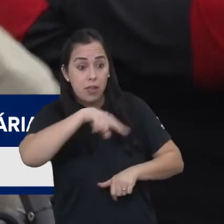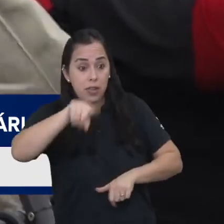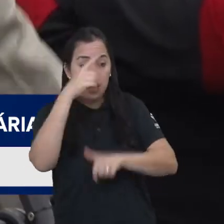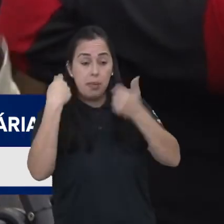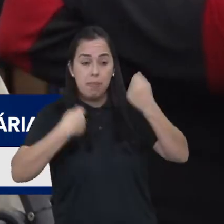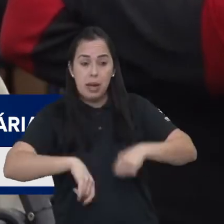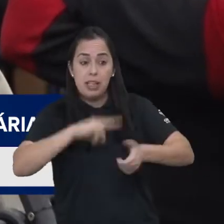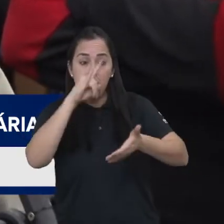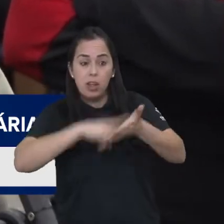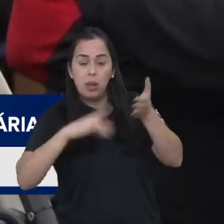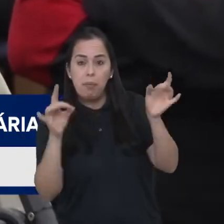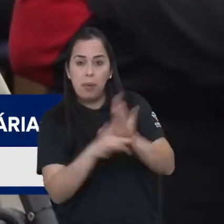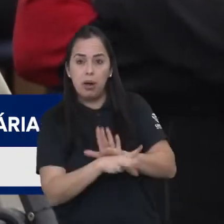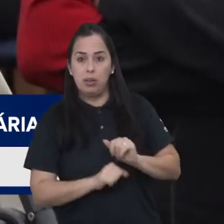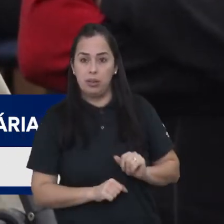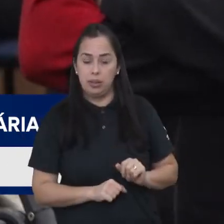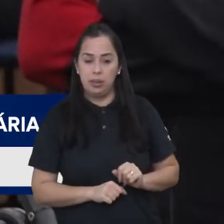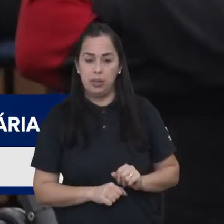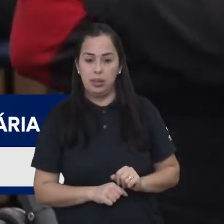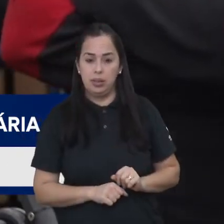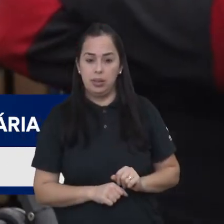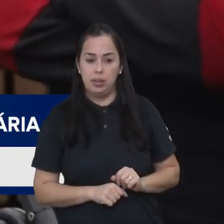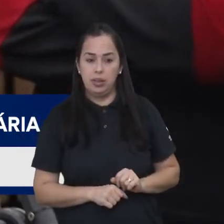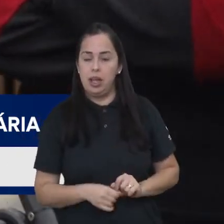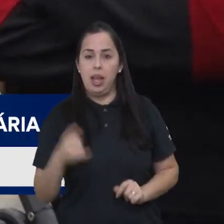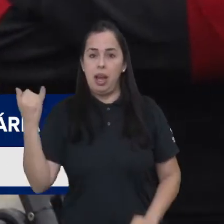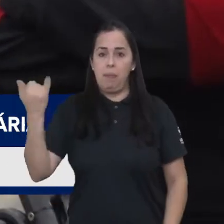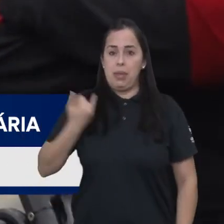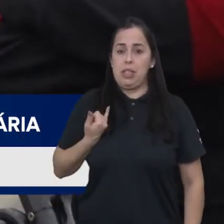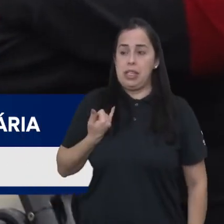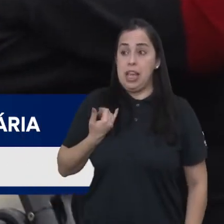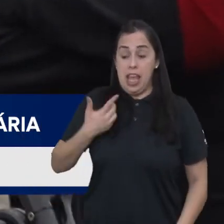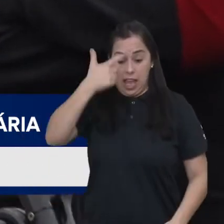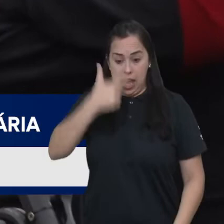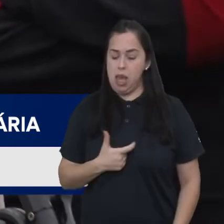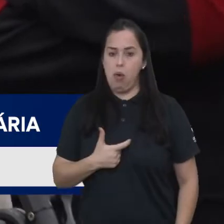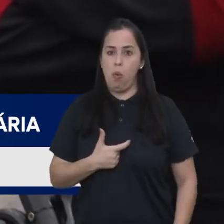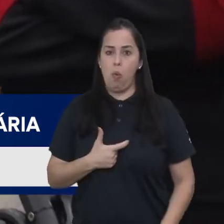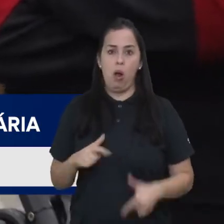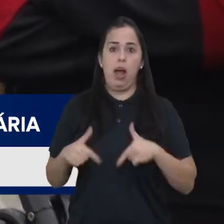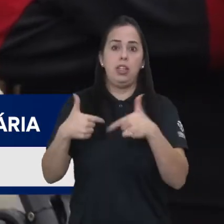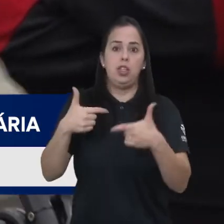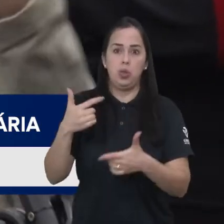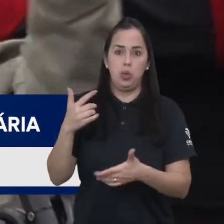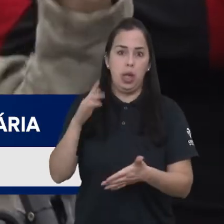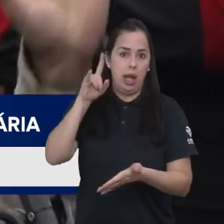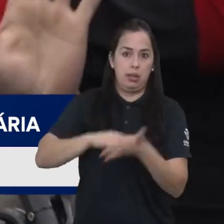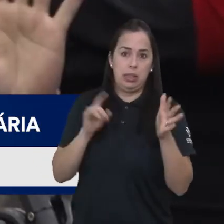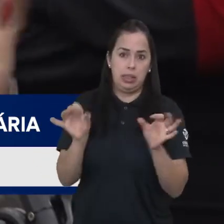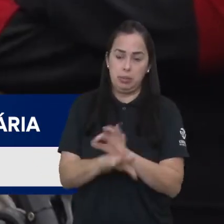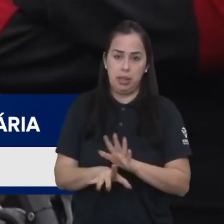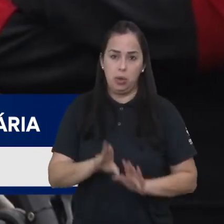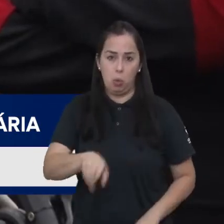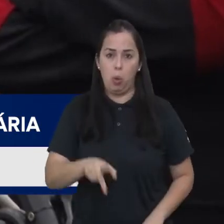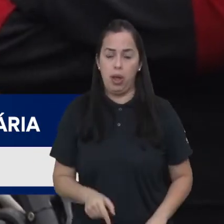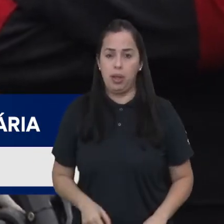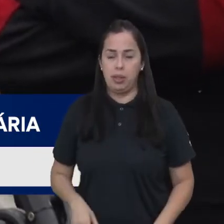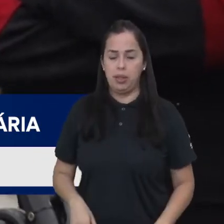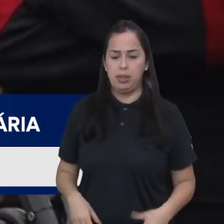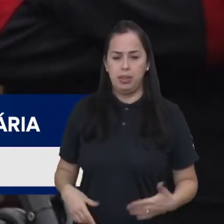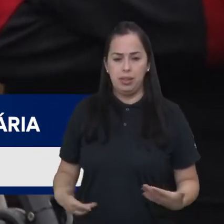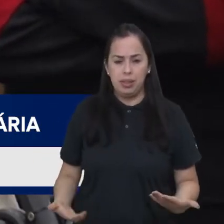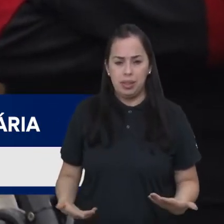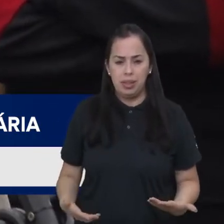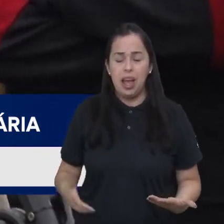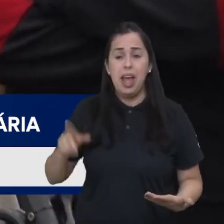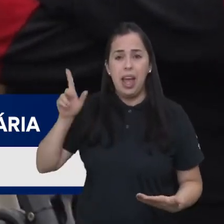para regularizar o bairro. Ele não falou para vocês regularizar o bairro. Ele não falou assim, não, a gente está notificando para regularizar o bairro.